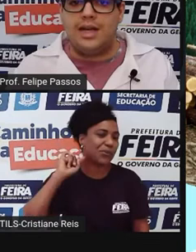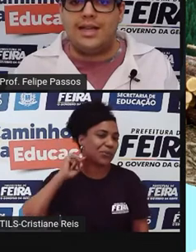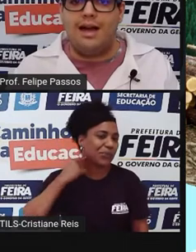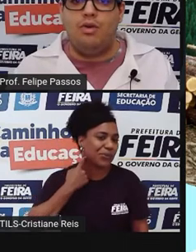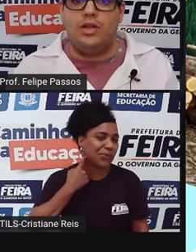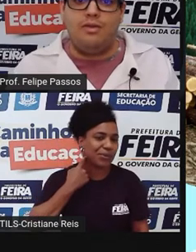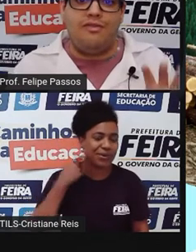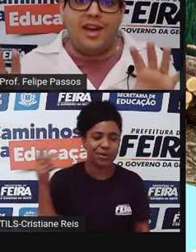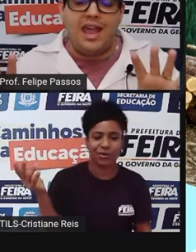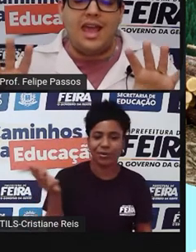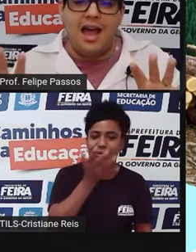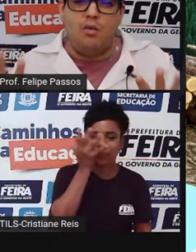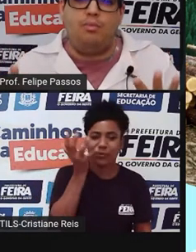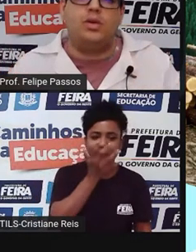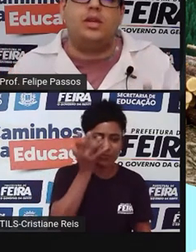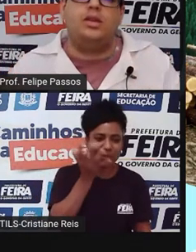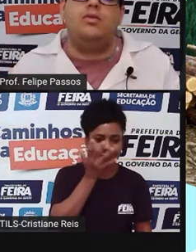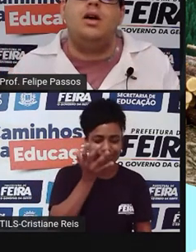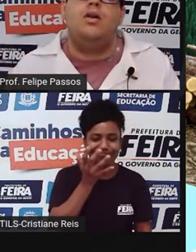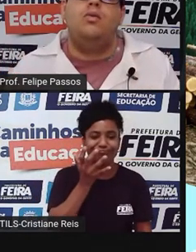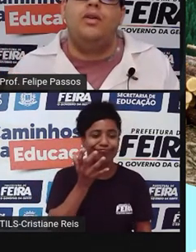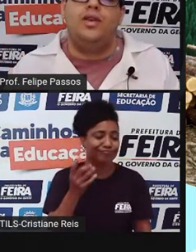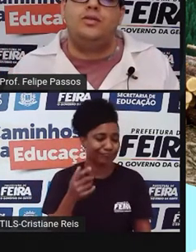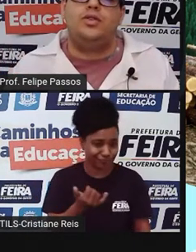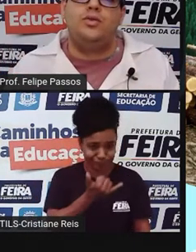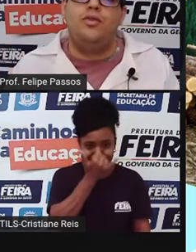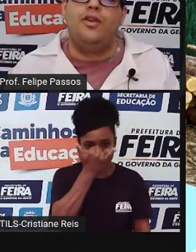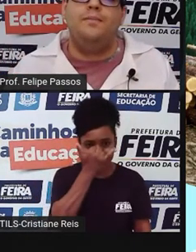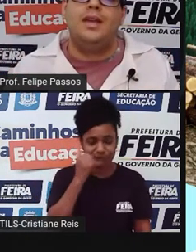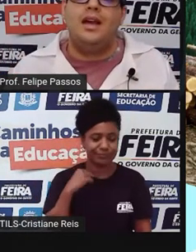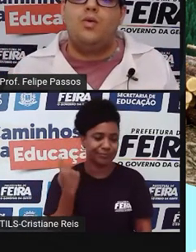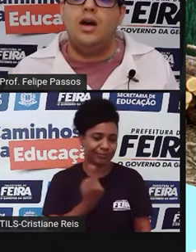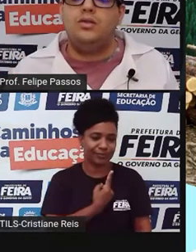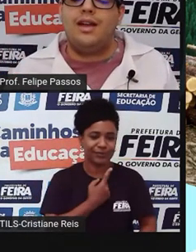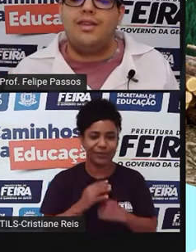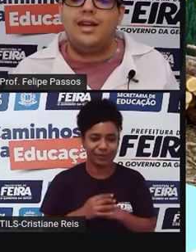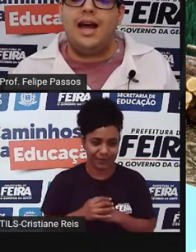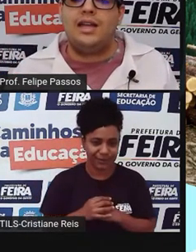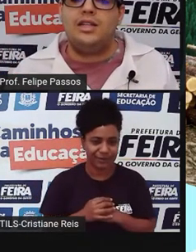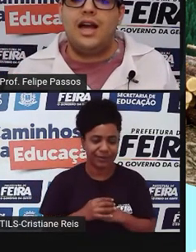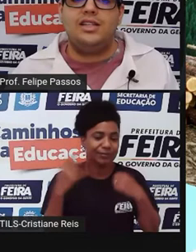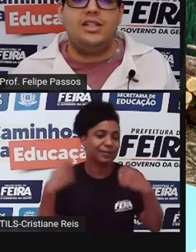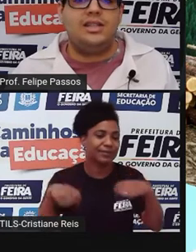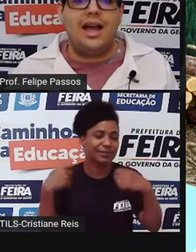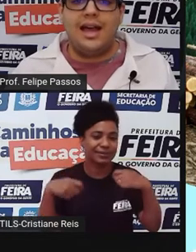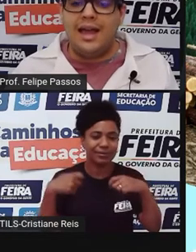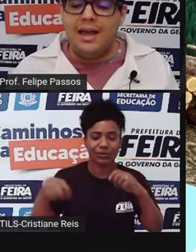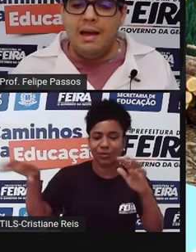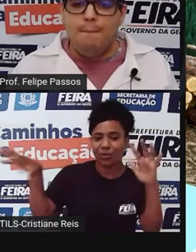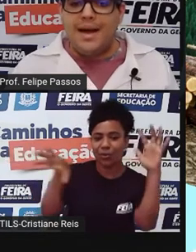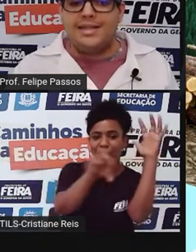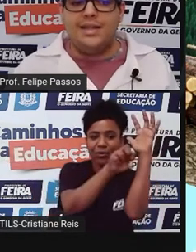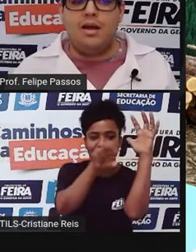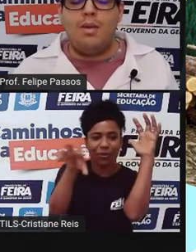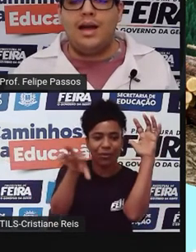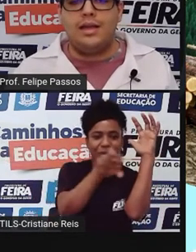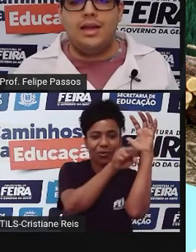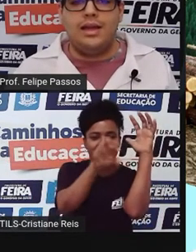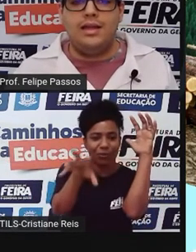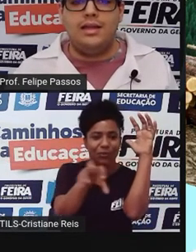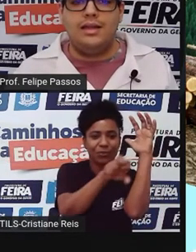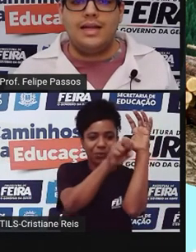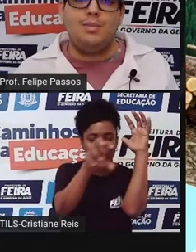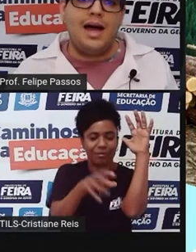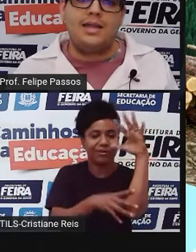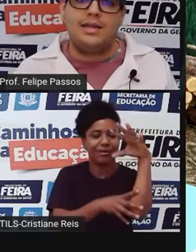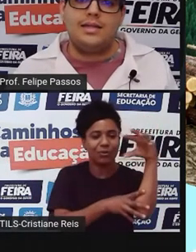absorção de gás carbônico e frear um pouquinho o efeito estufa, quando, na verdade, a gente está, passando a máquina